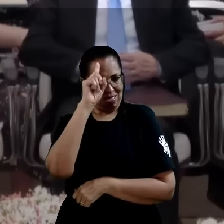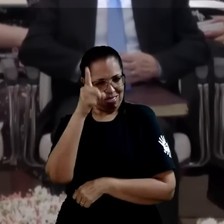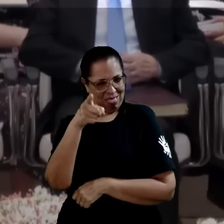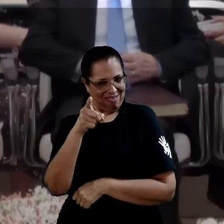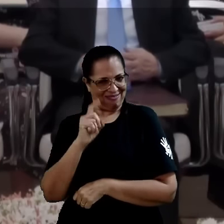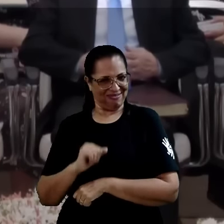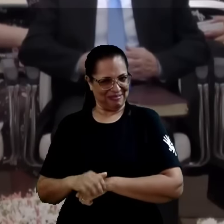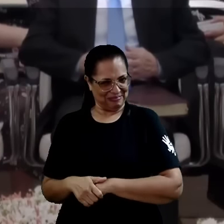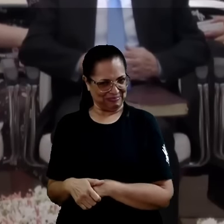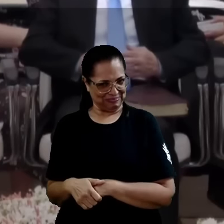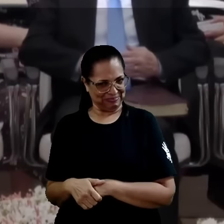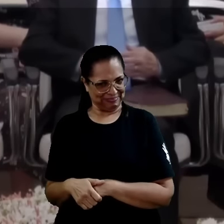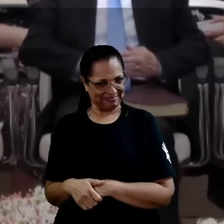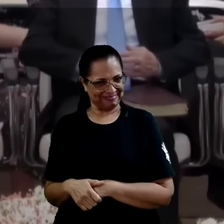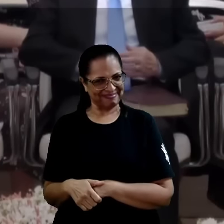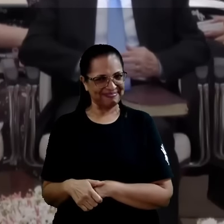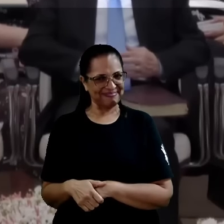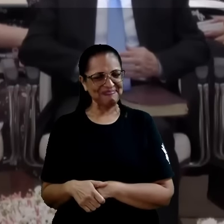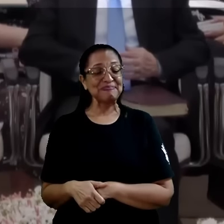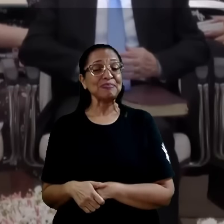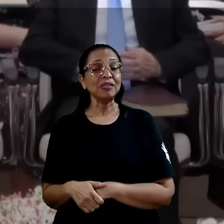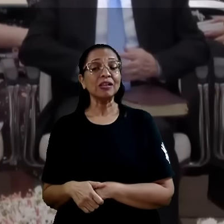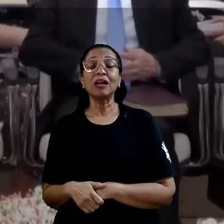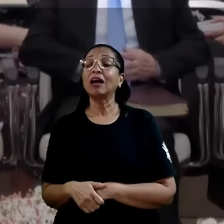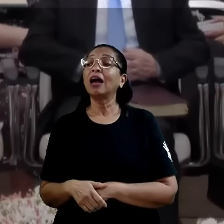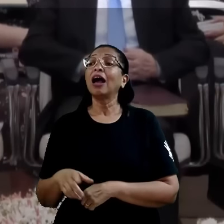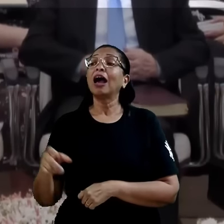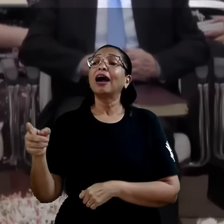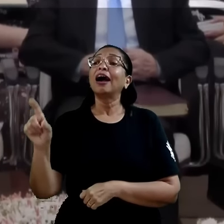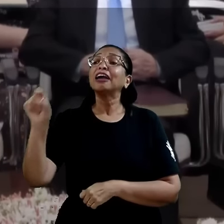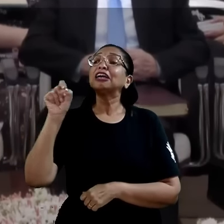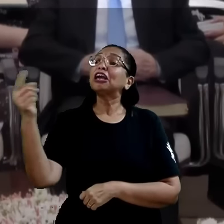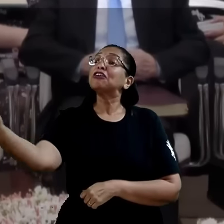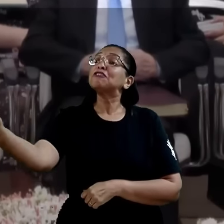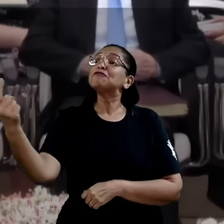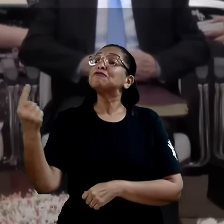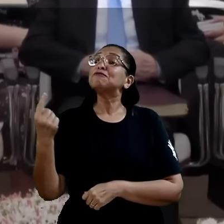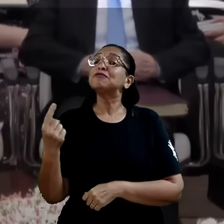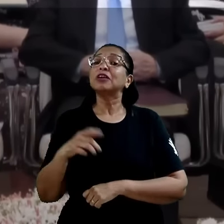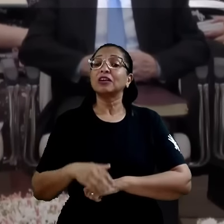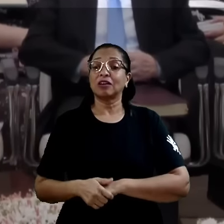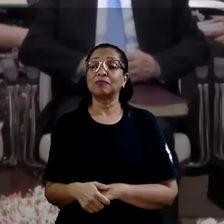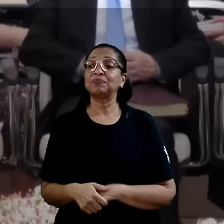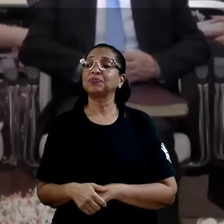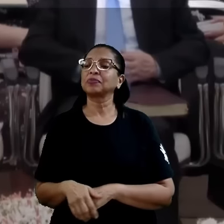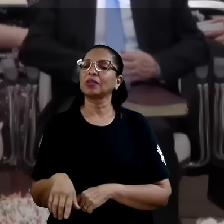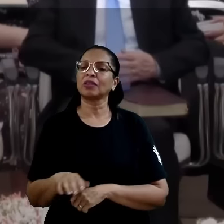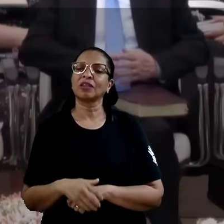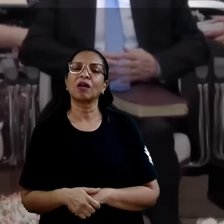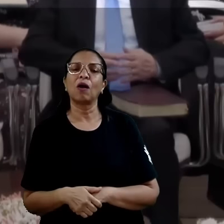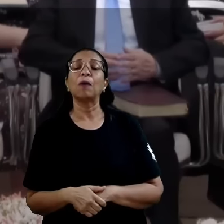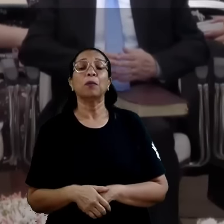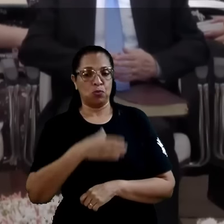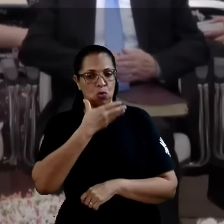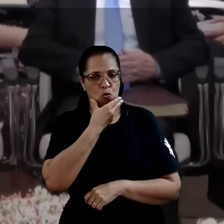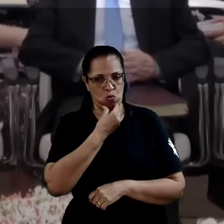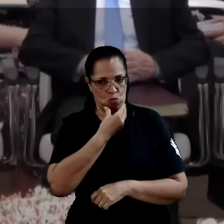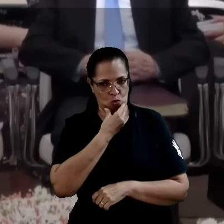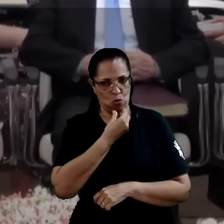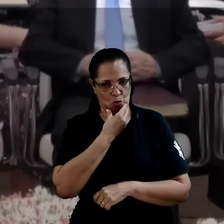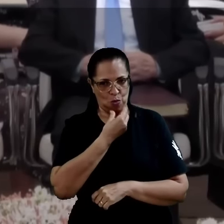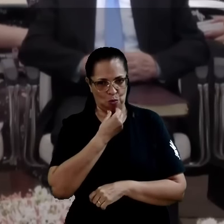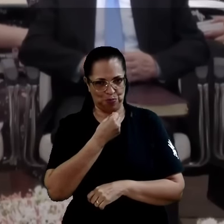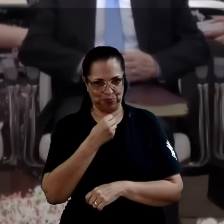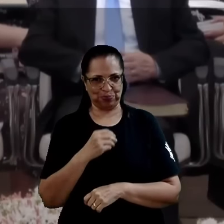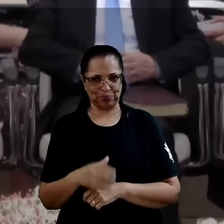culto e o Wellington era o único homem da brincadeira eu falava você vai ser O diácono que eu vou ser